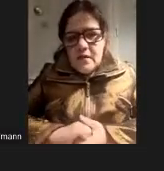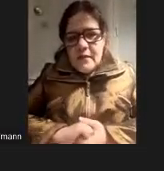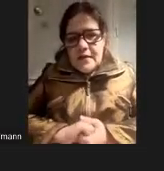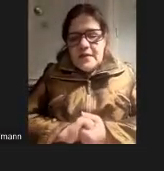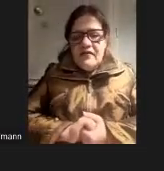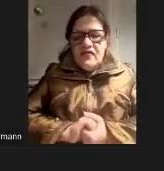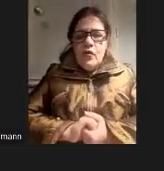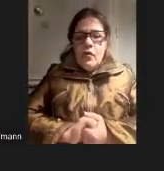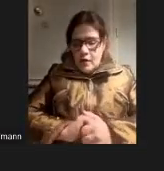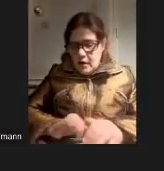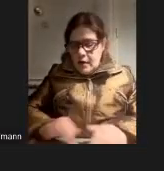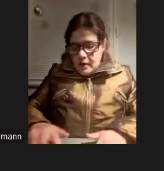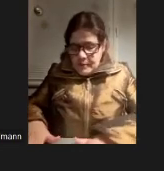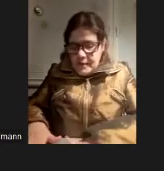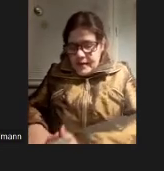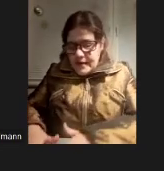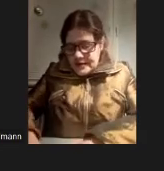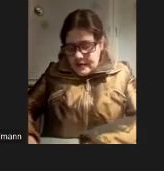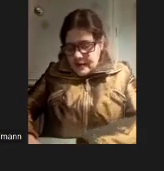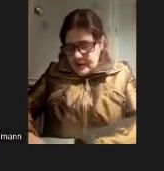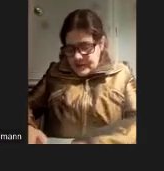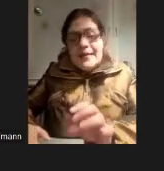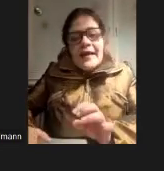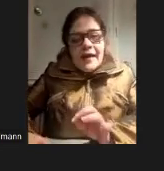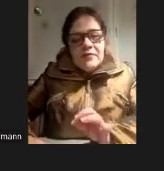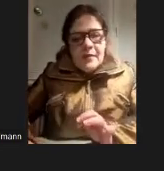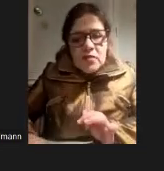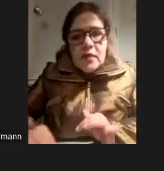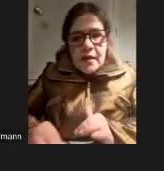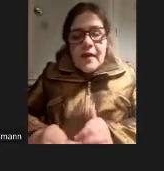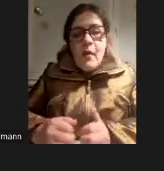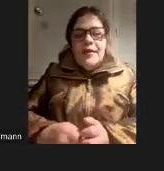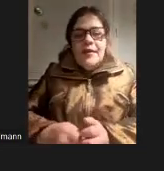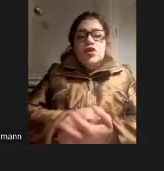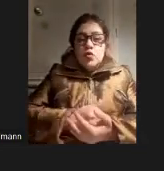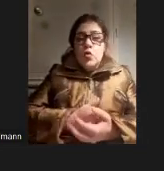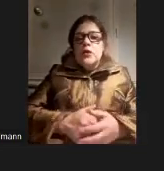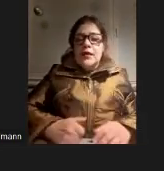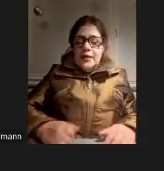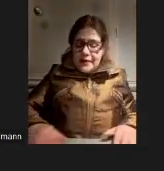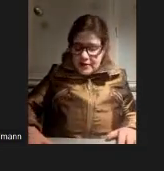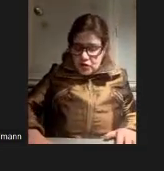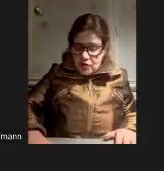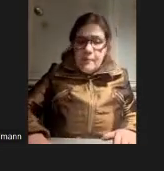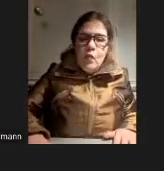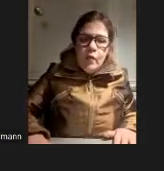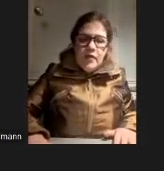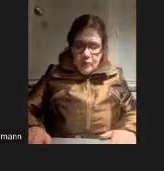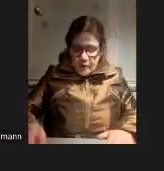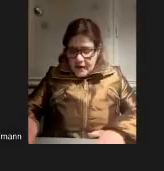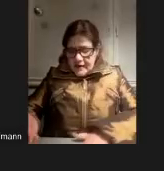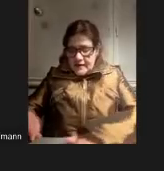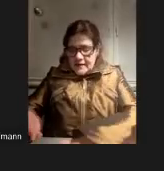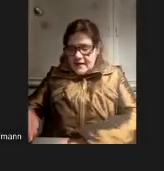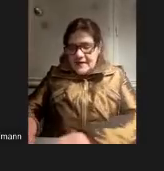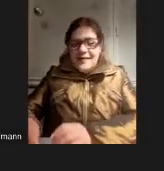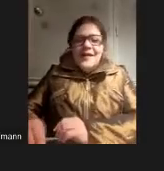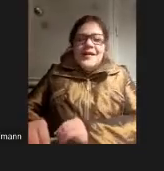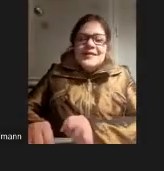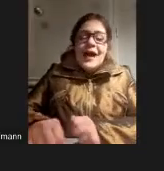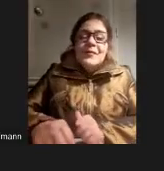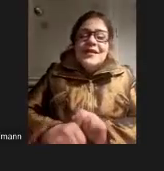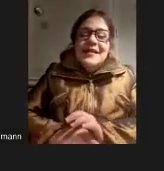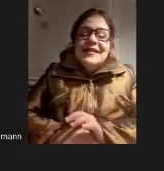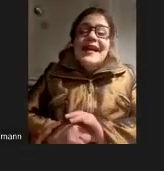conhecimento, principalmente se ele for bem, assim, dedicado, que é a pessoa que realmente estuda, né, que estuda muito e